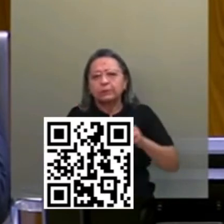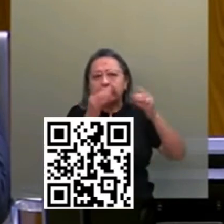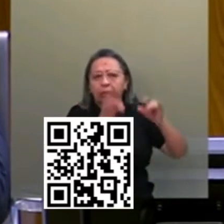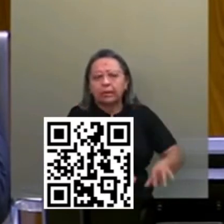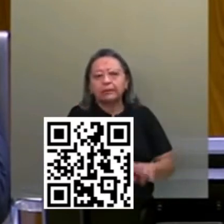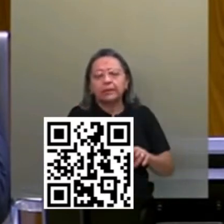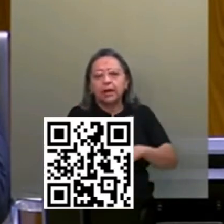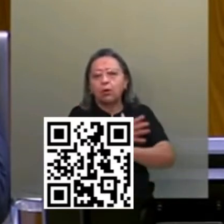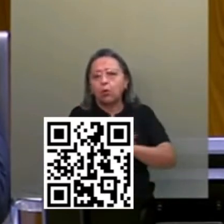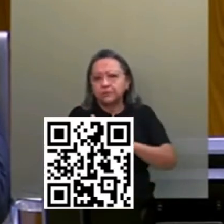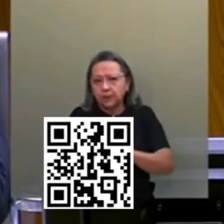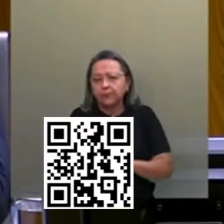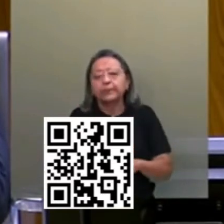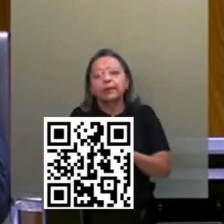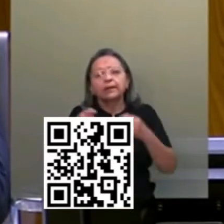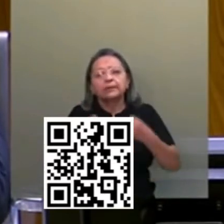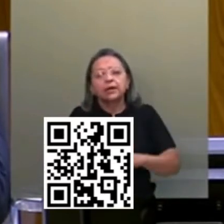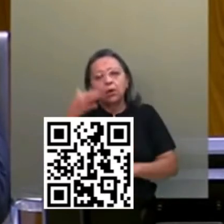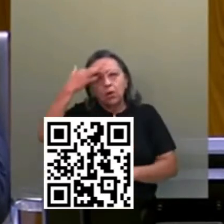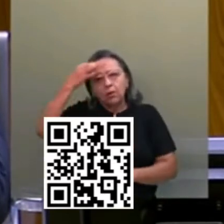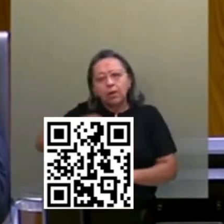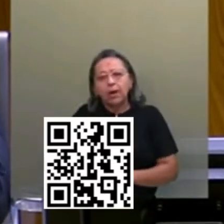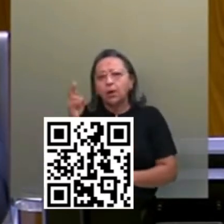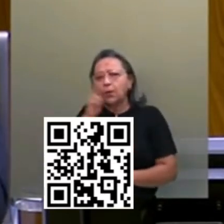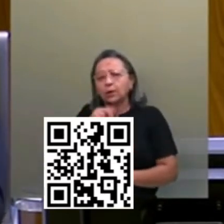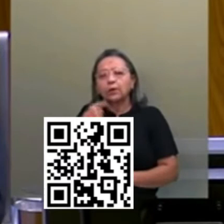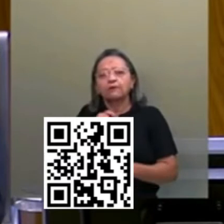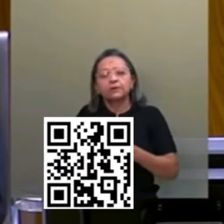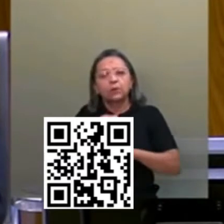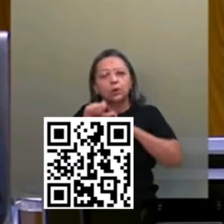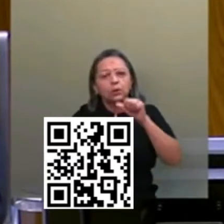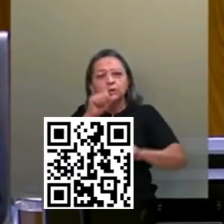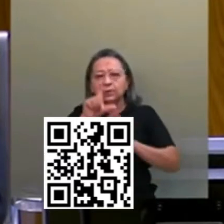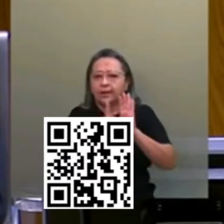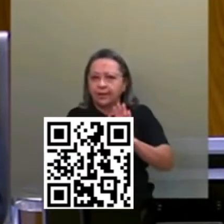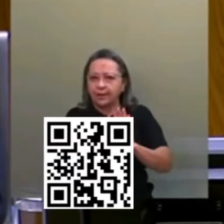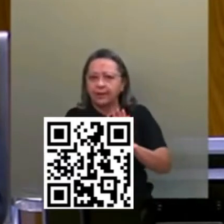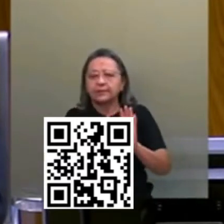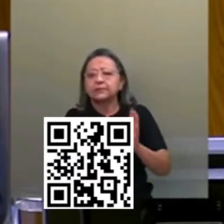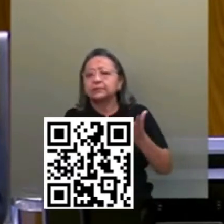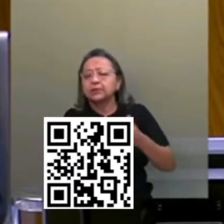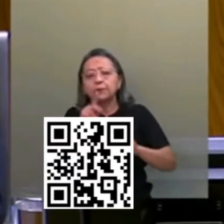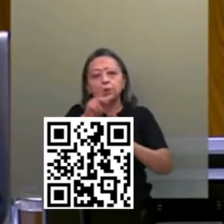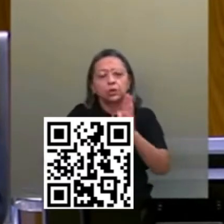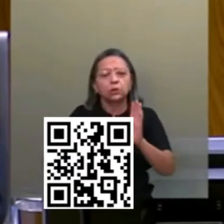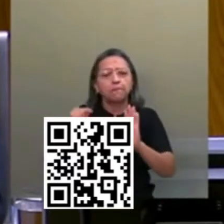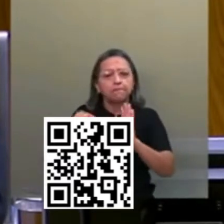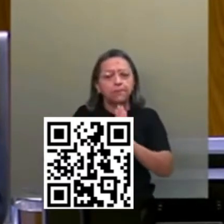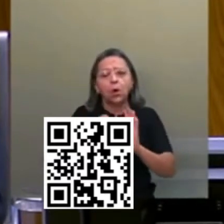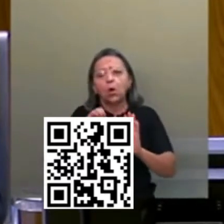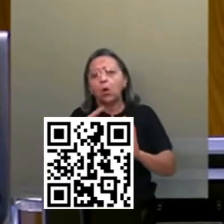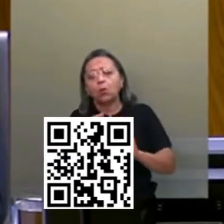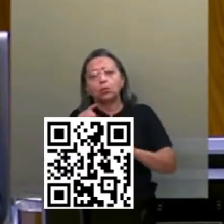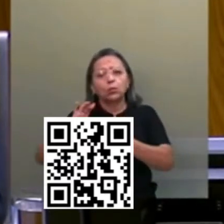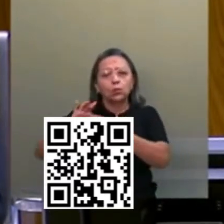da corrupção. É necessário compreender a urgência de que façamos alterações legislativas, seja em projetos pontuais, seja